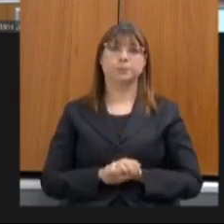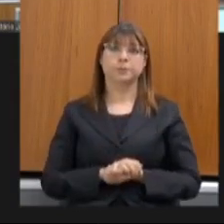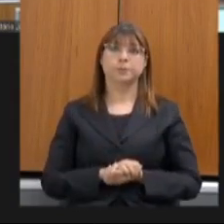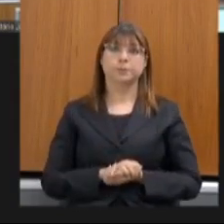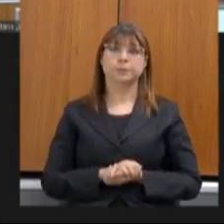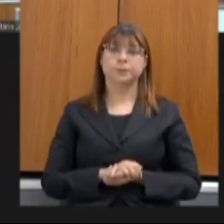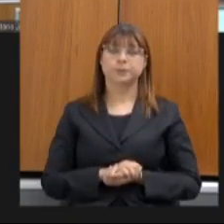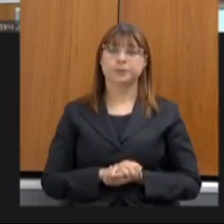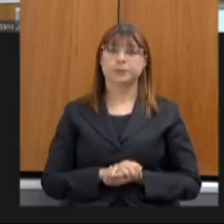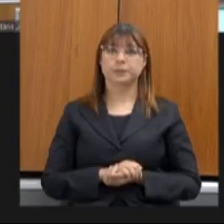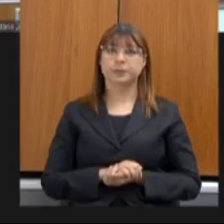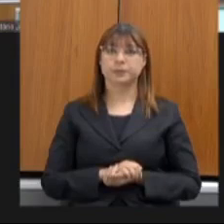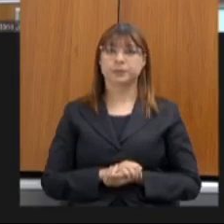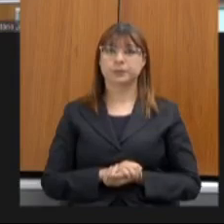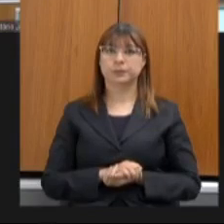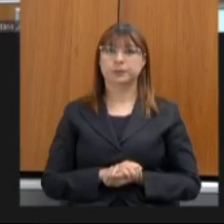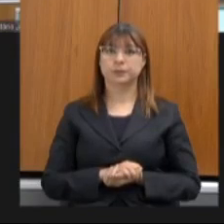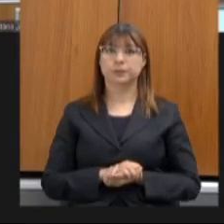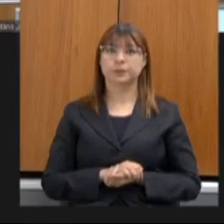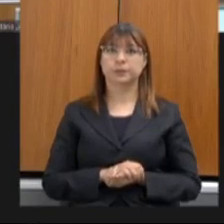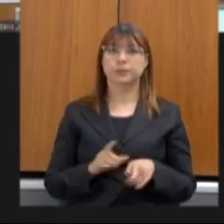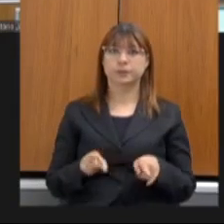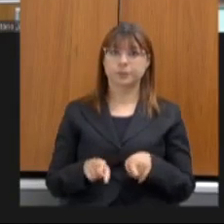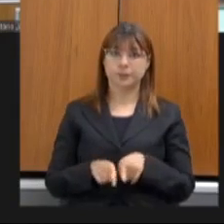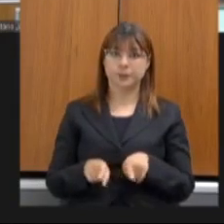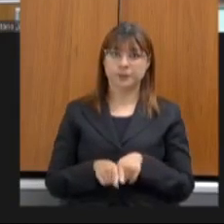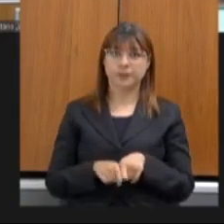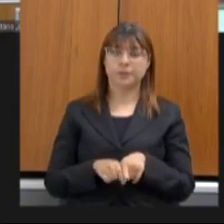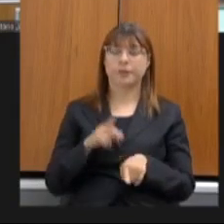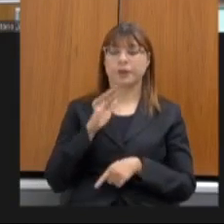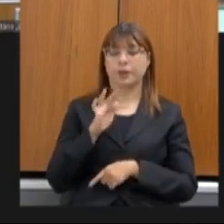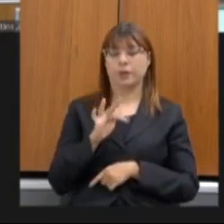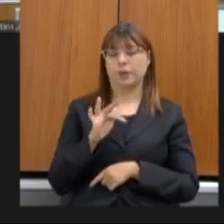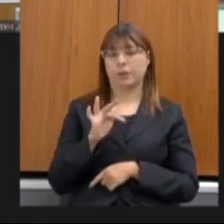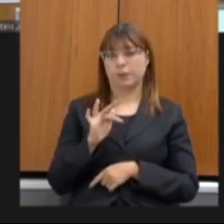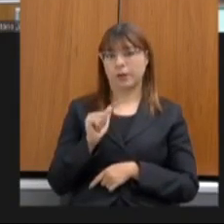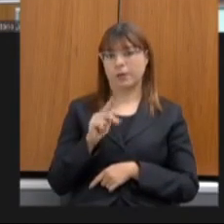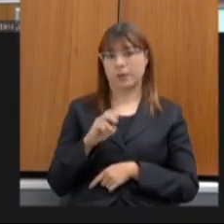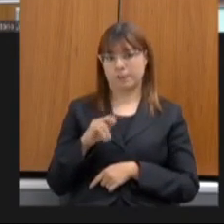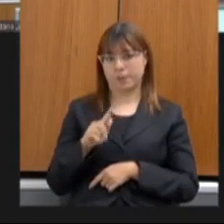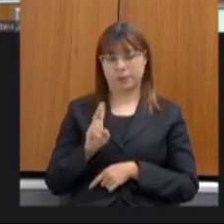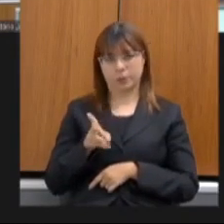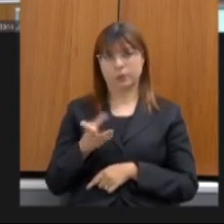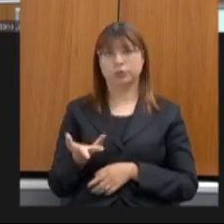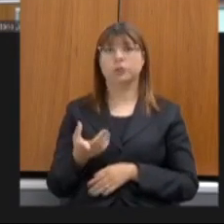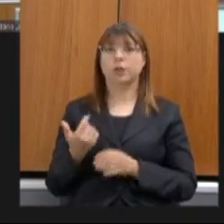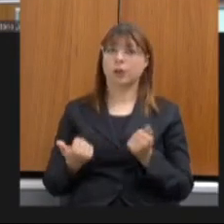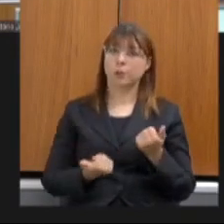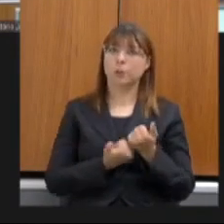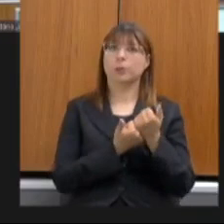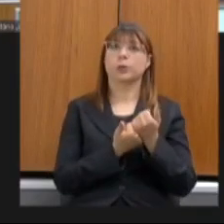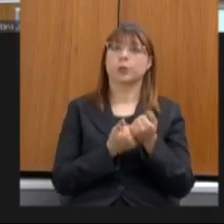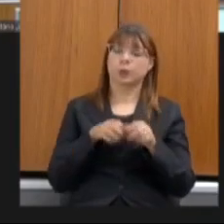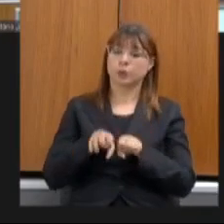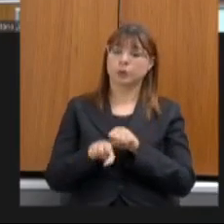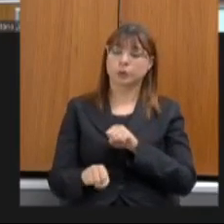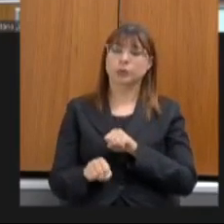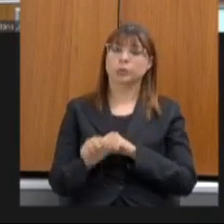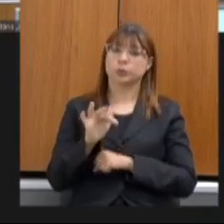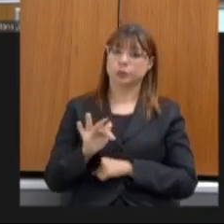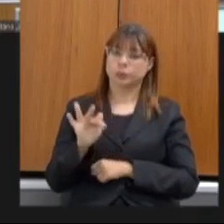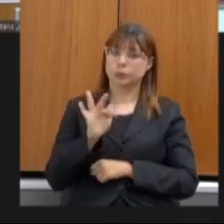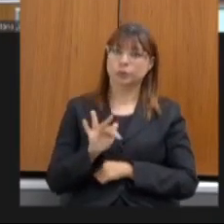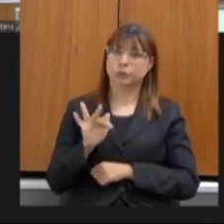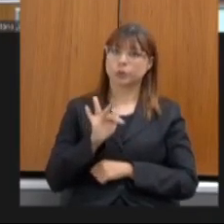passar por favor e ainda sobre a fapemig nós tivemos a prorrogação do apoio a graduação né então